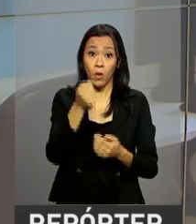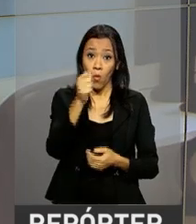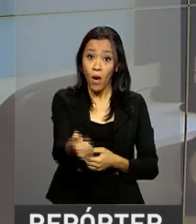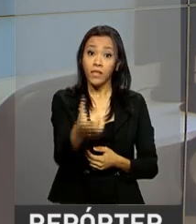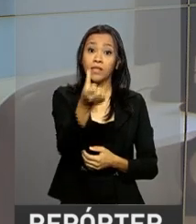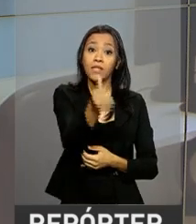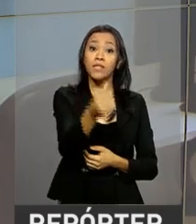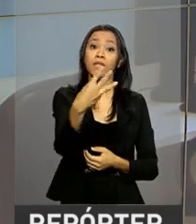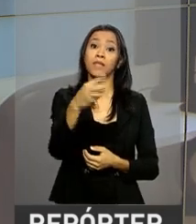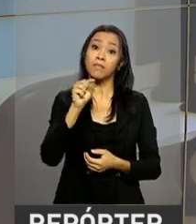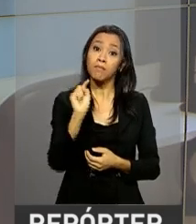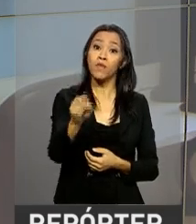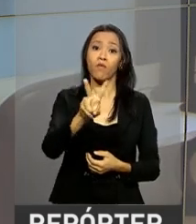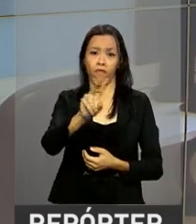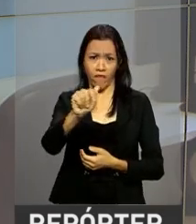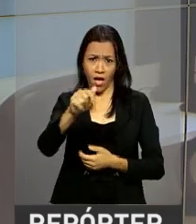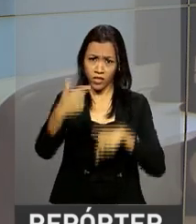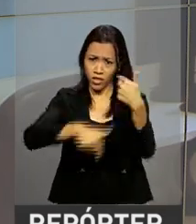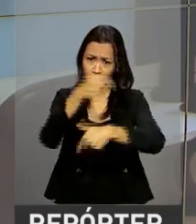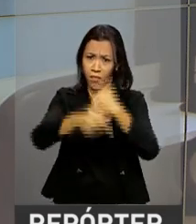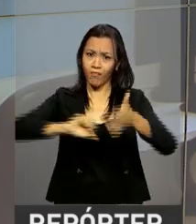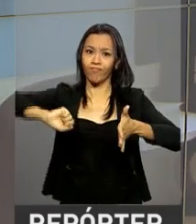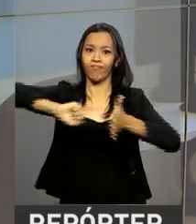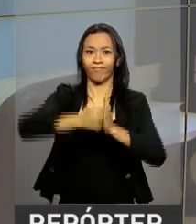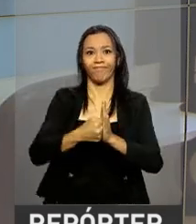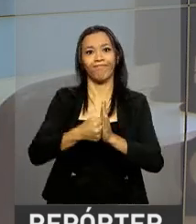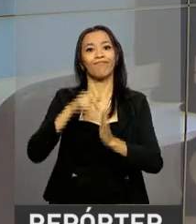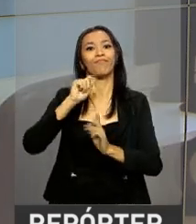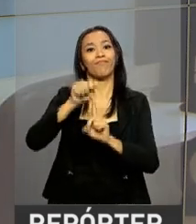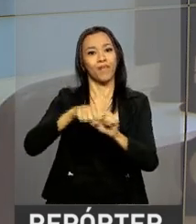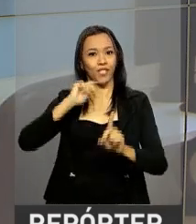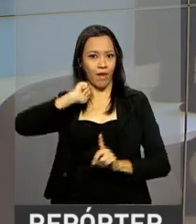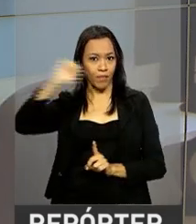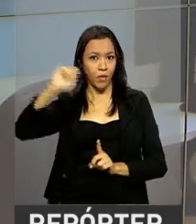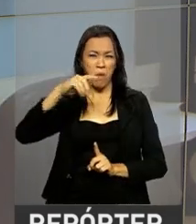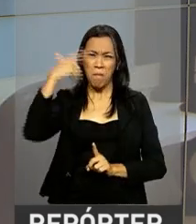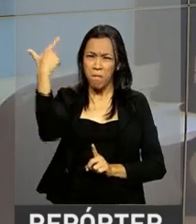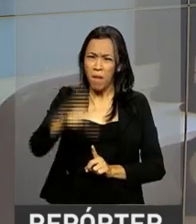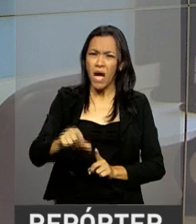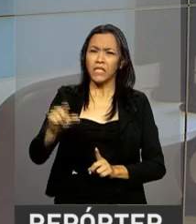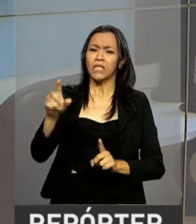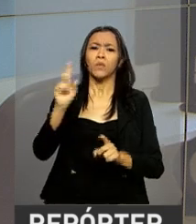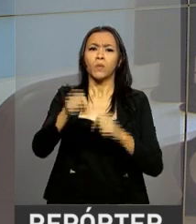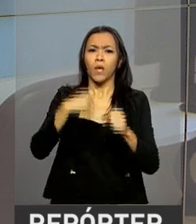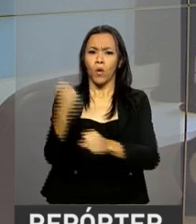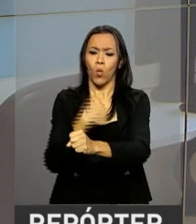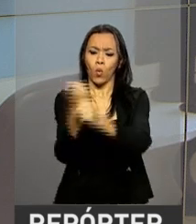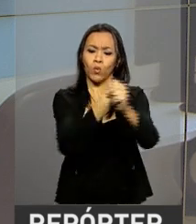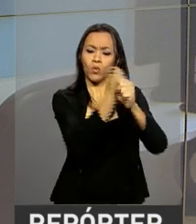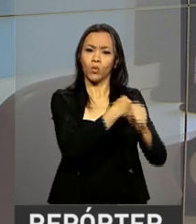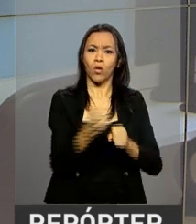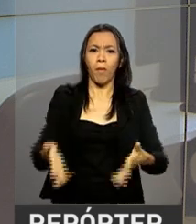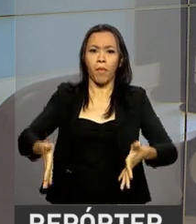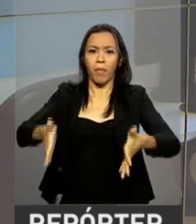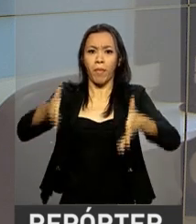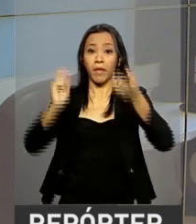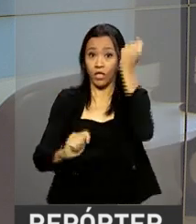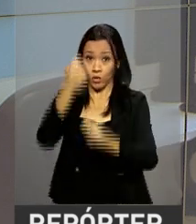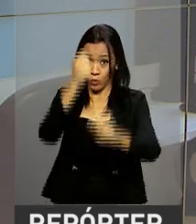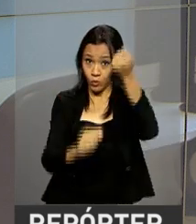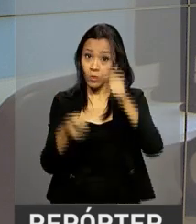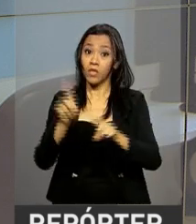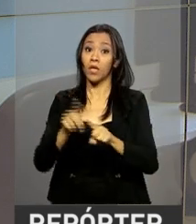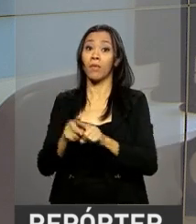66.000 vagas de trabalho foram fechadas em abril os setores mais afetados são construção civil indústria e